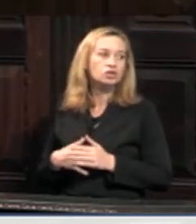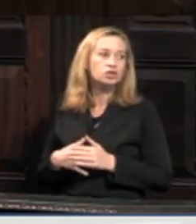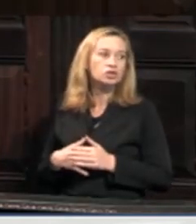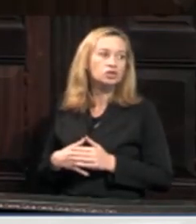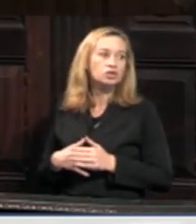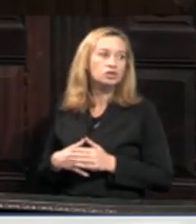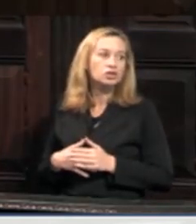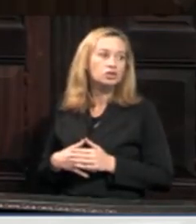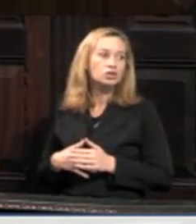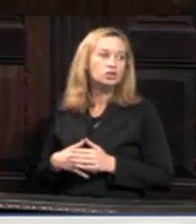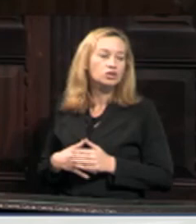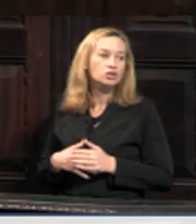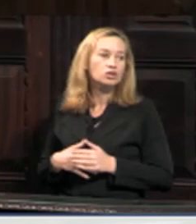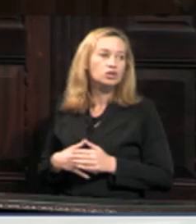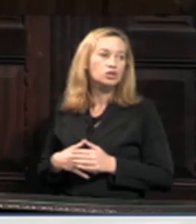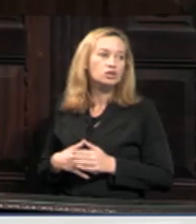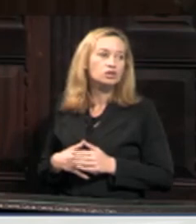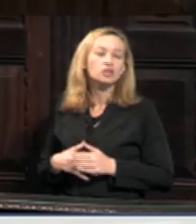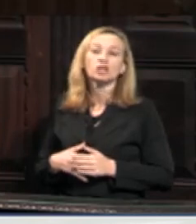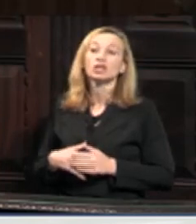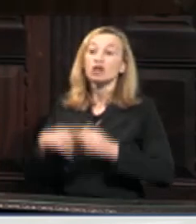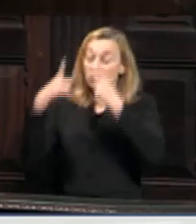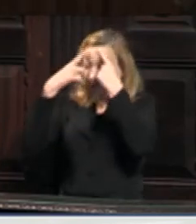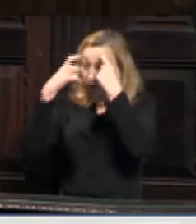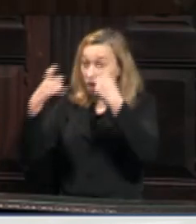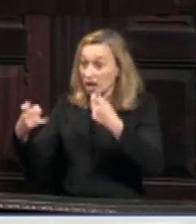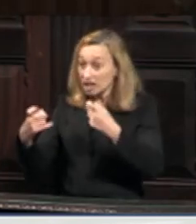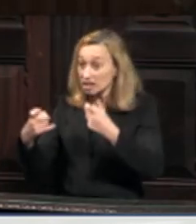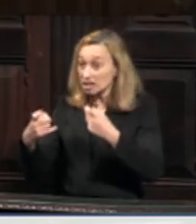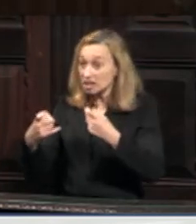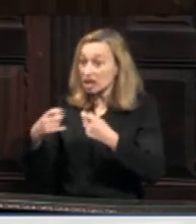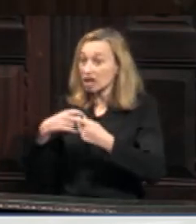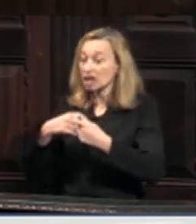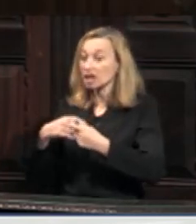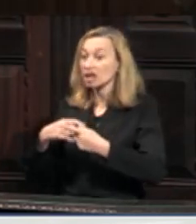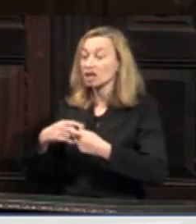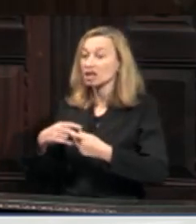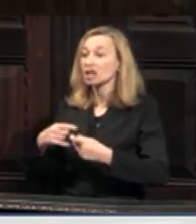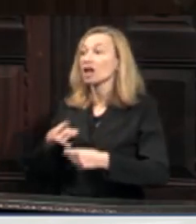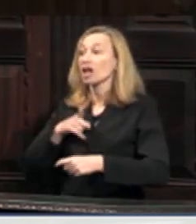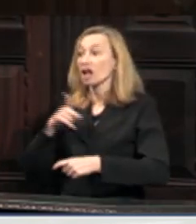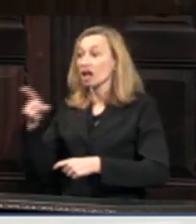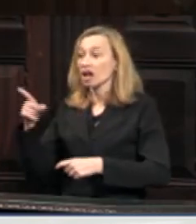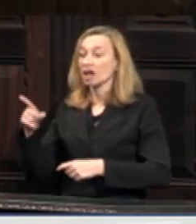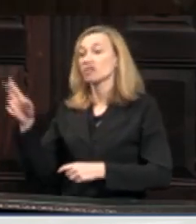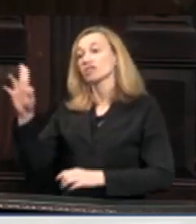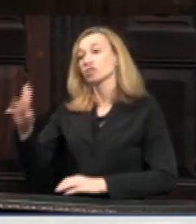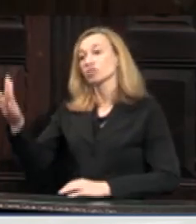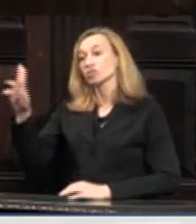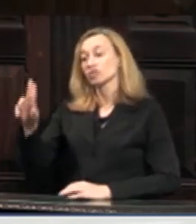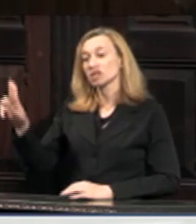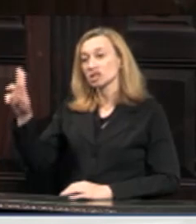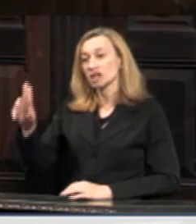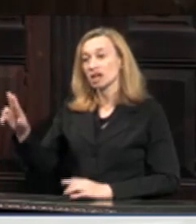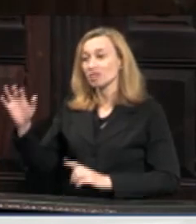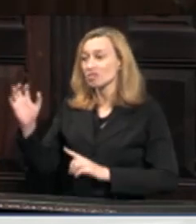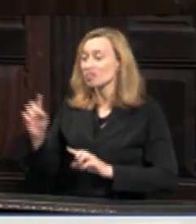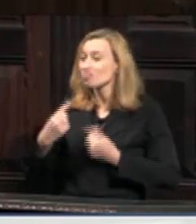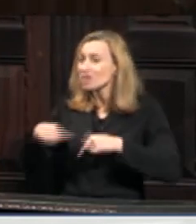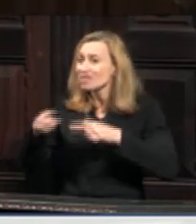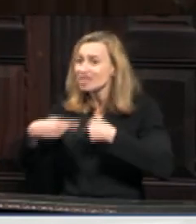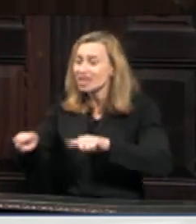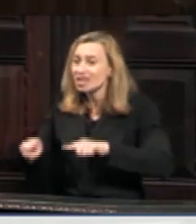odiosamente, violentamente ameaçados, discriminados, anunciados que serão objetos de perseguição por